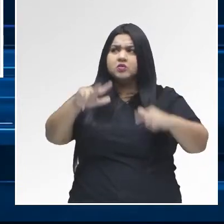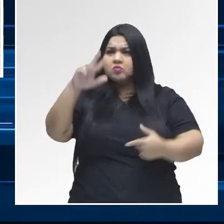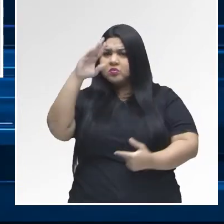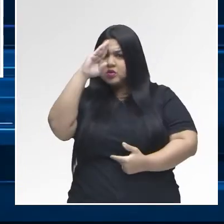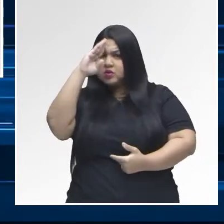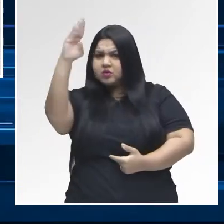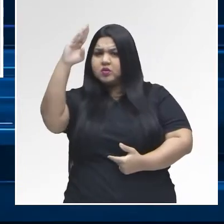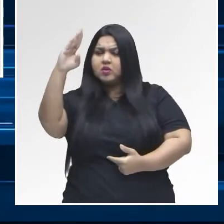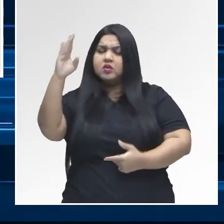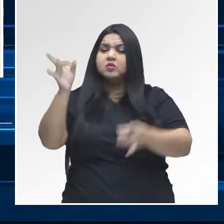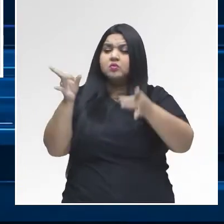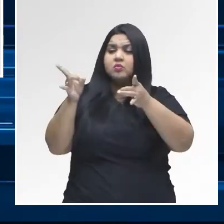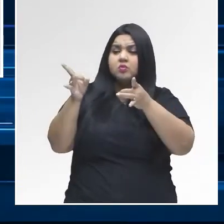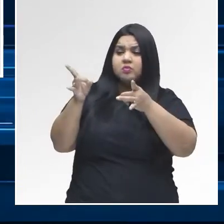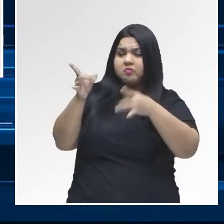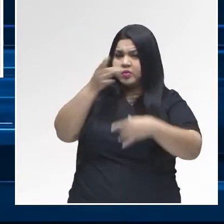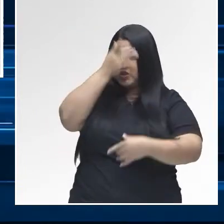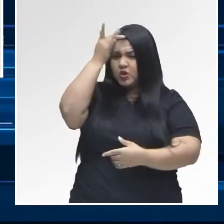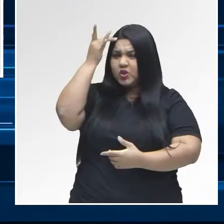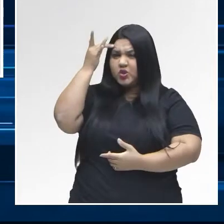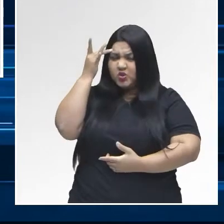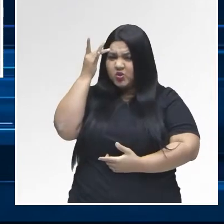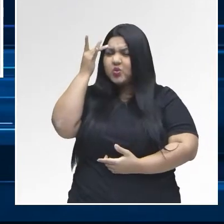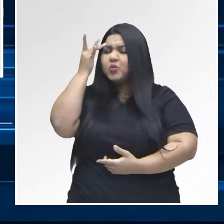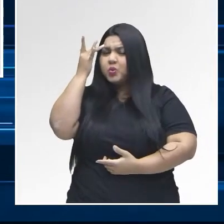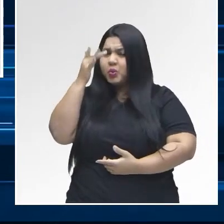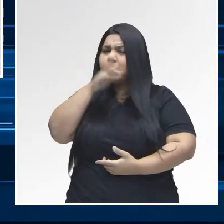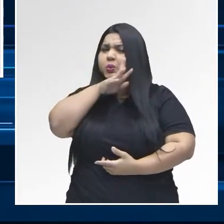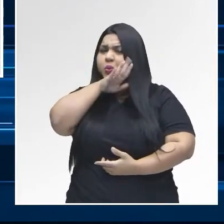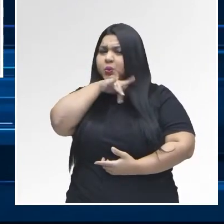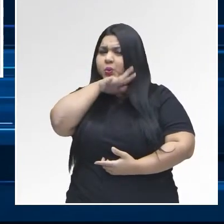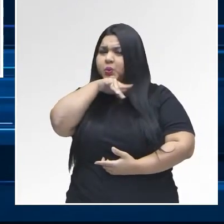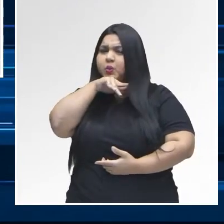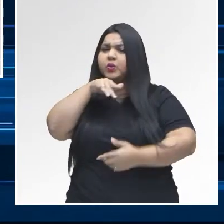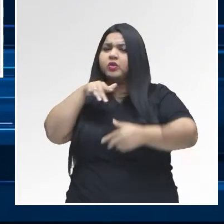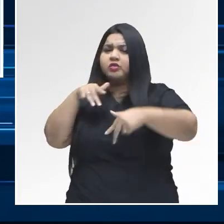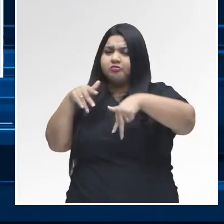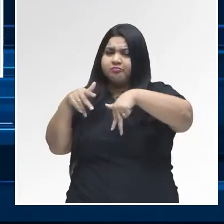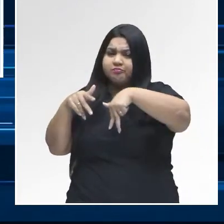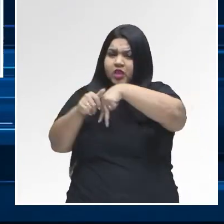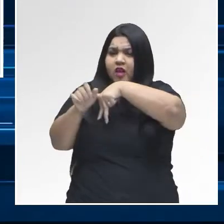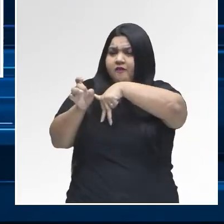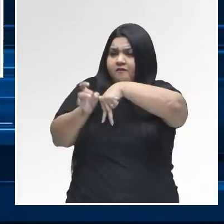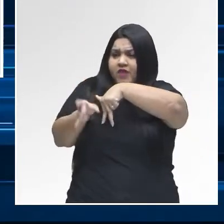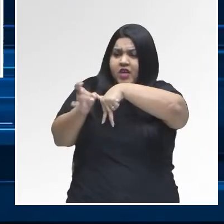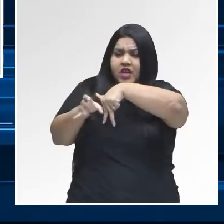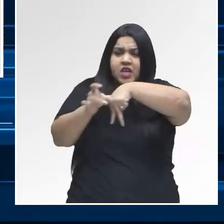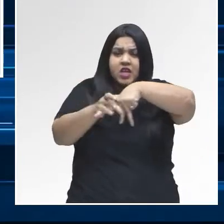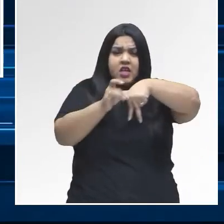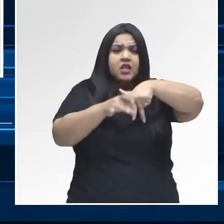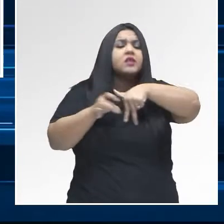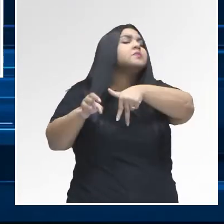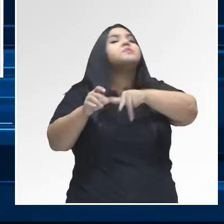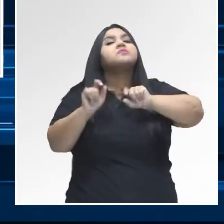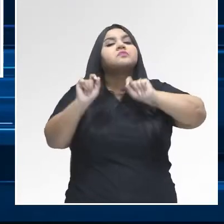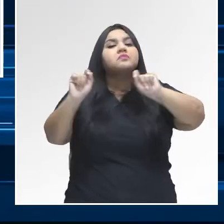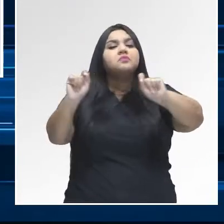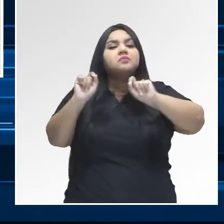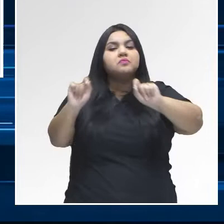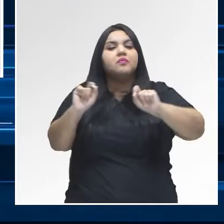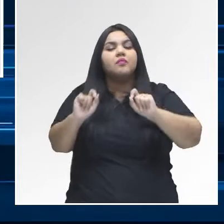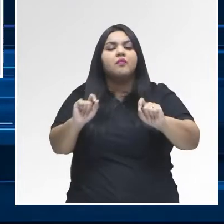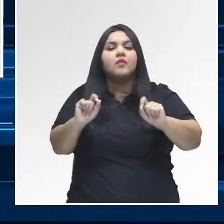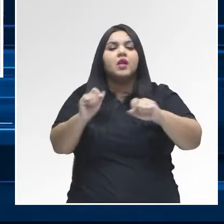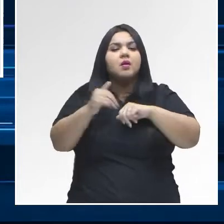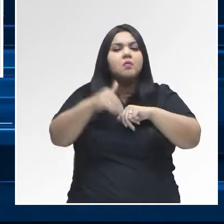principais traficantes de pessoas naquele momento. Tá? Então vamos lá, continuando nosso texto. As nações africanas que mais